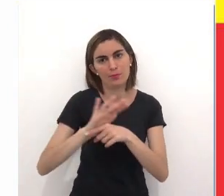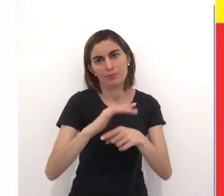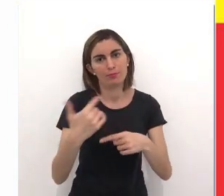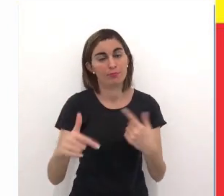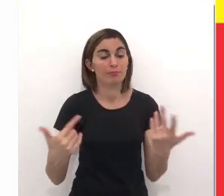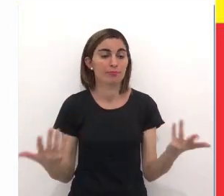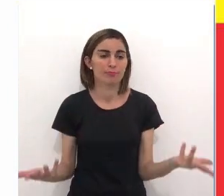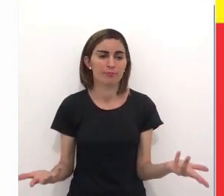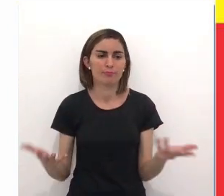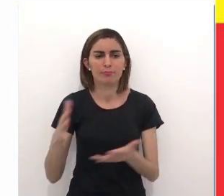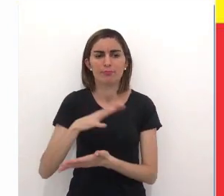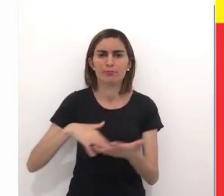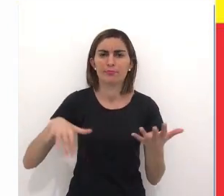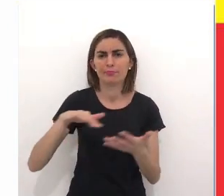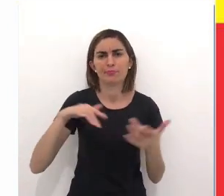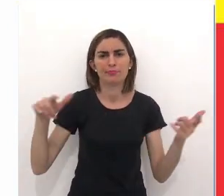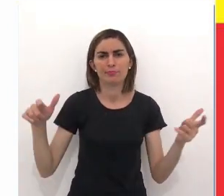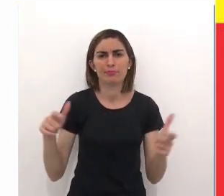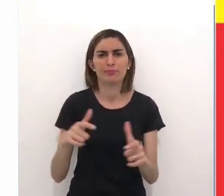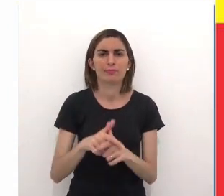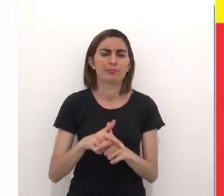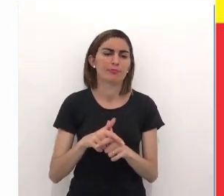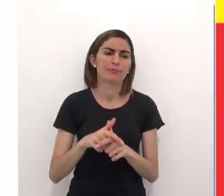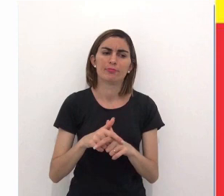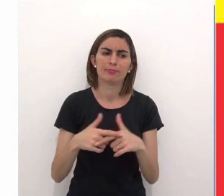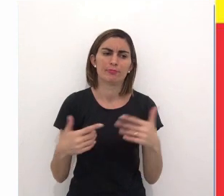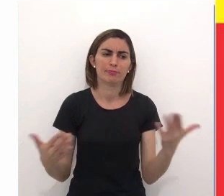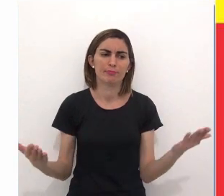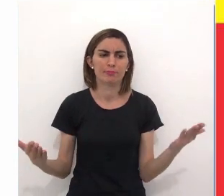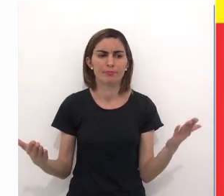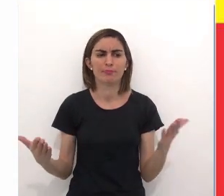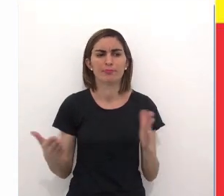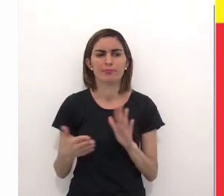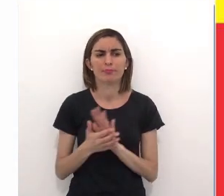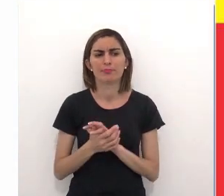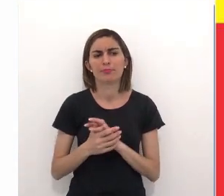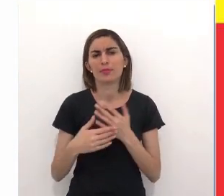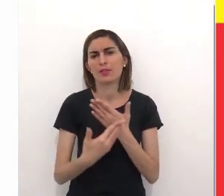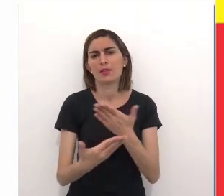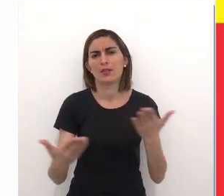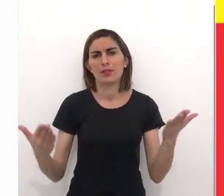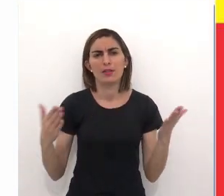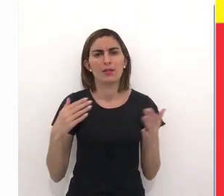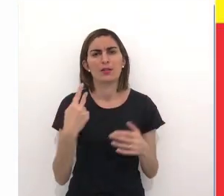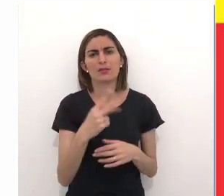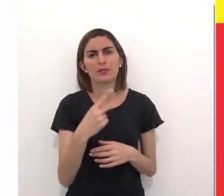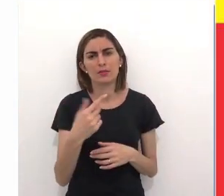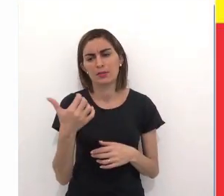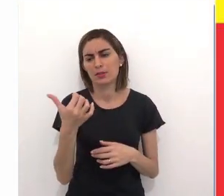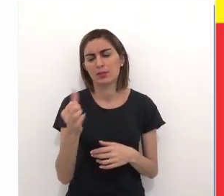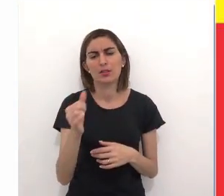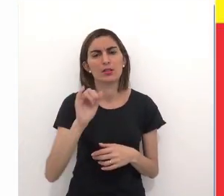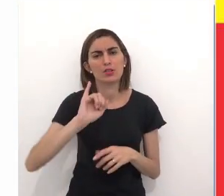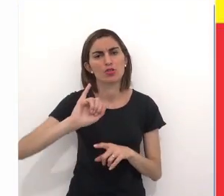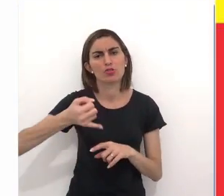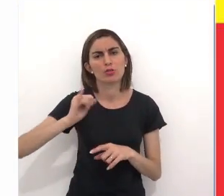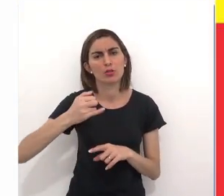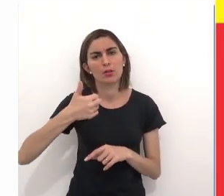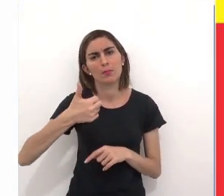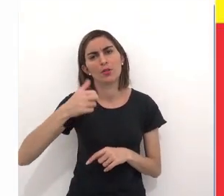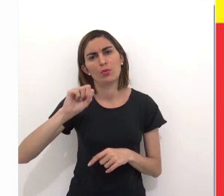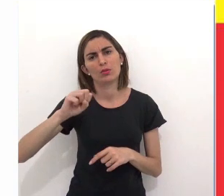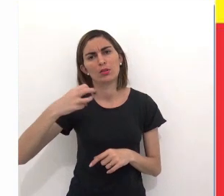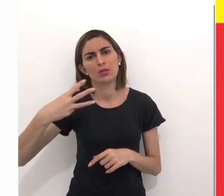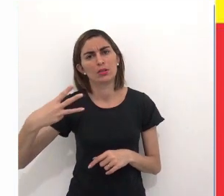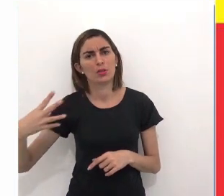ou popular e foram debelados sem maiores repercussões. Os levantes ocorreram em 16